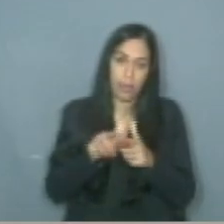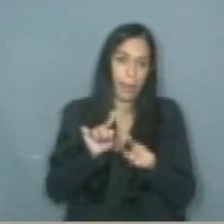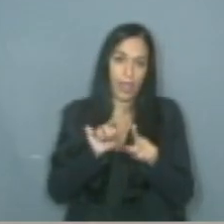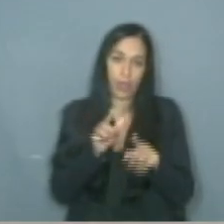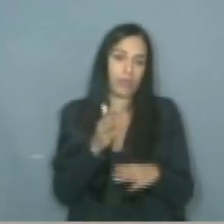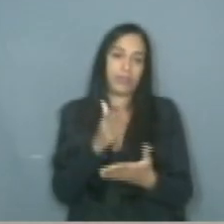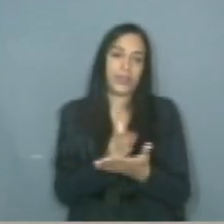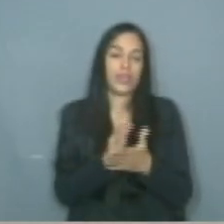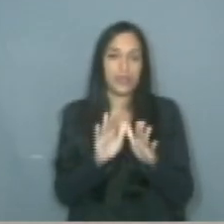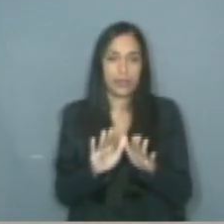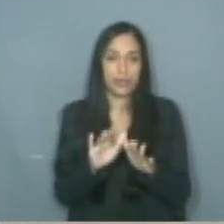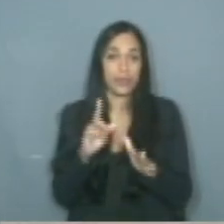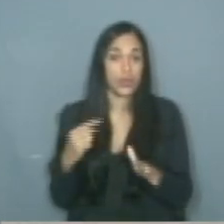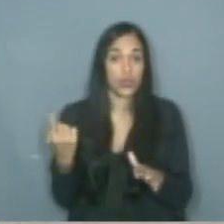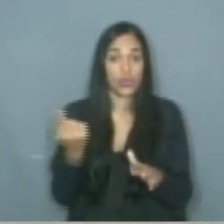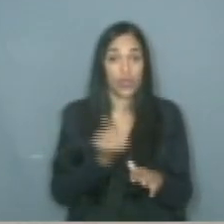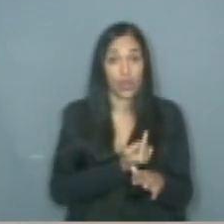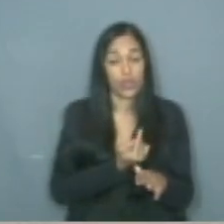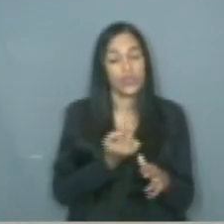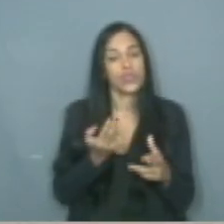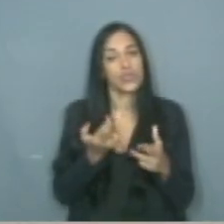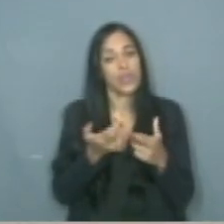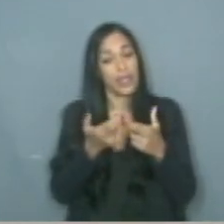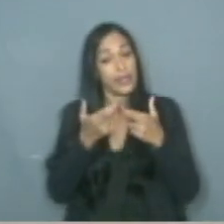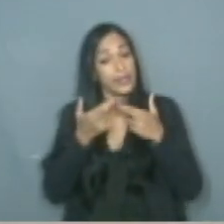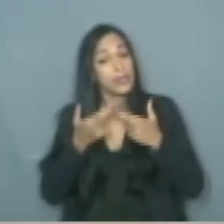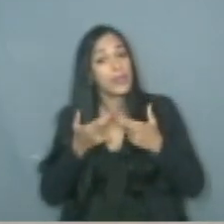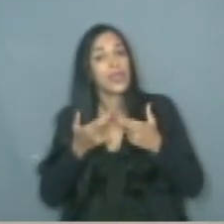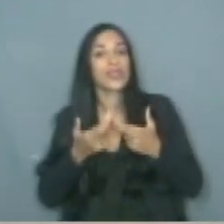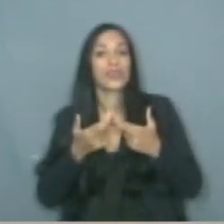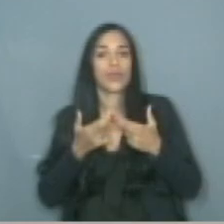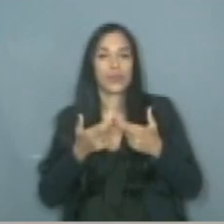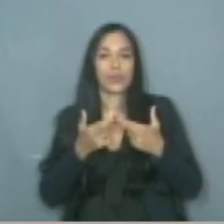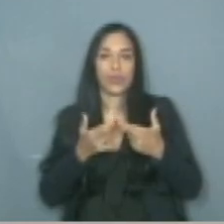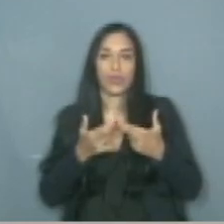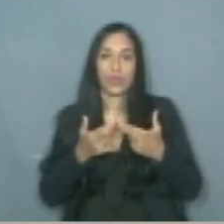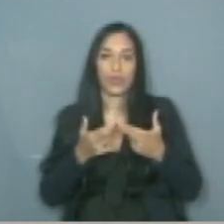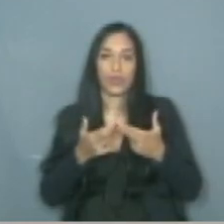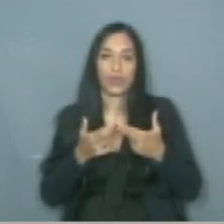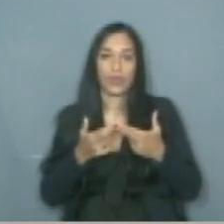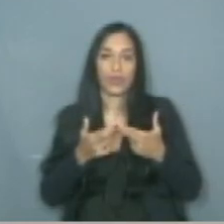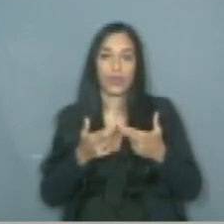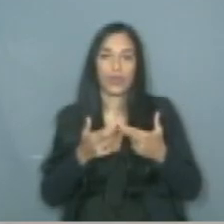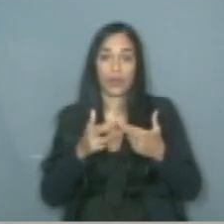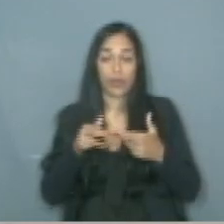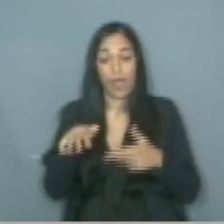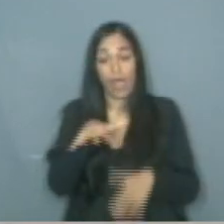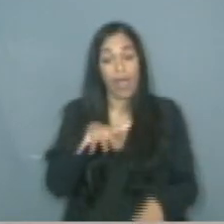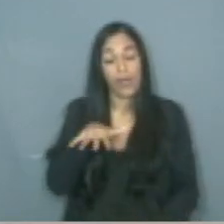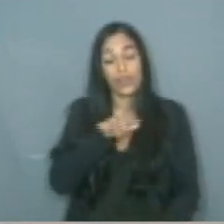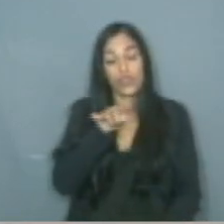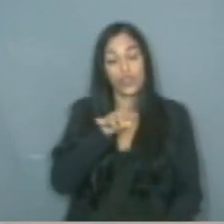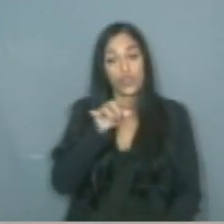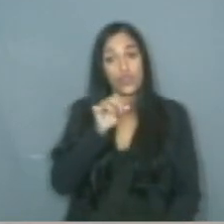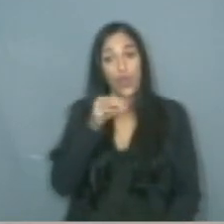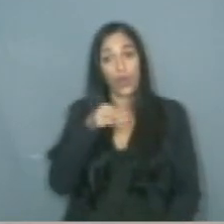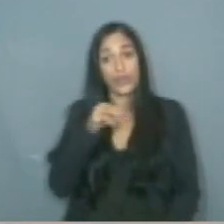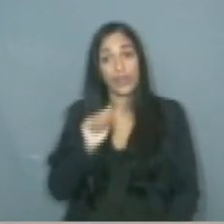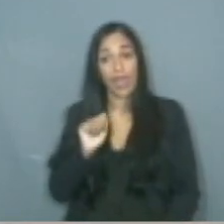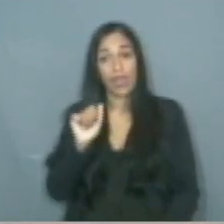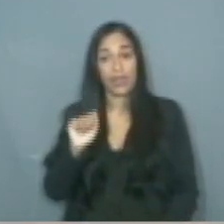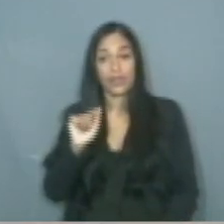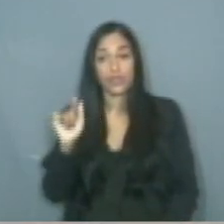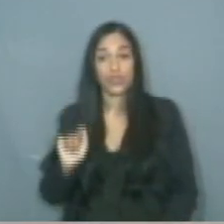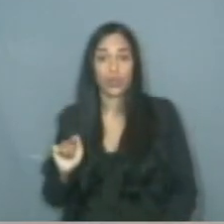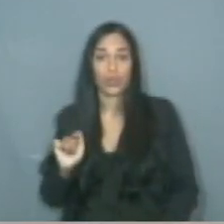porque estamos tratando aqui de um requerimento que fala, que toca o contexto do Zona Azul, mas e aqueles veículos